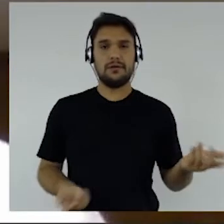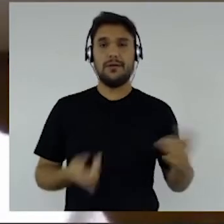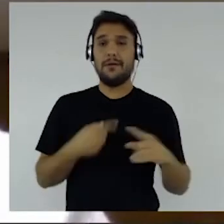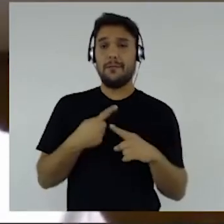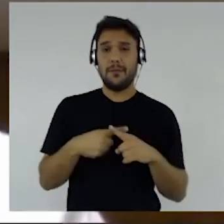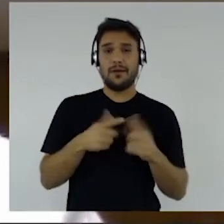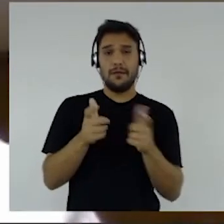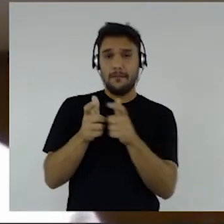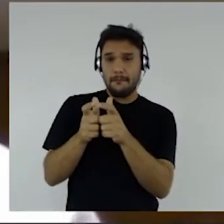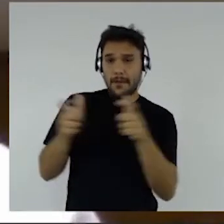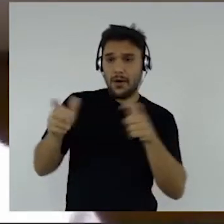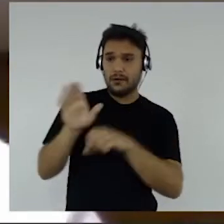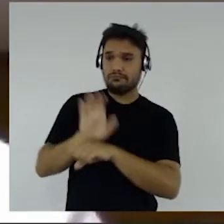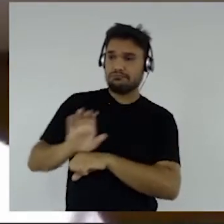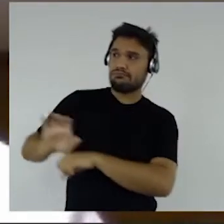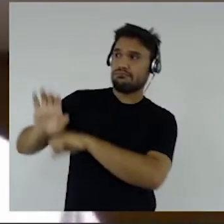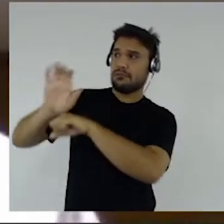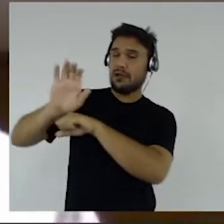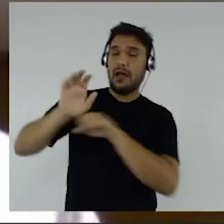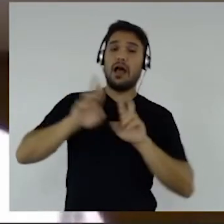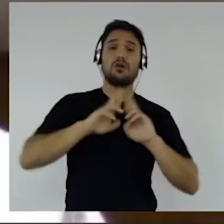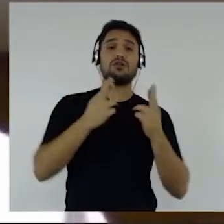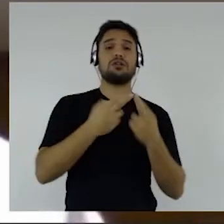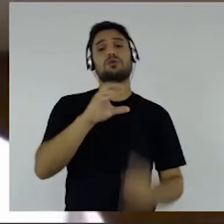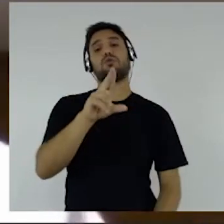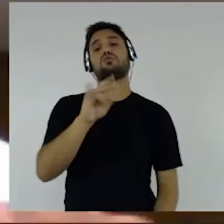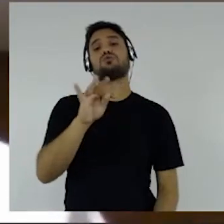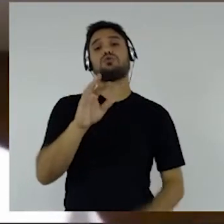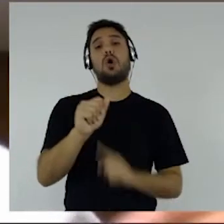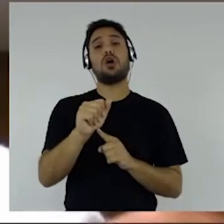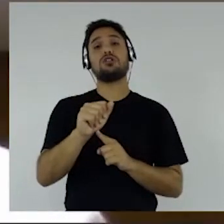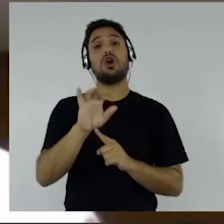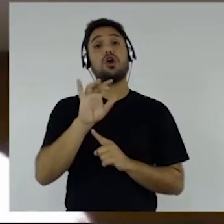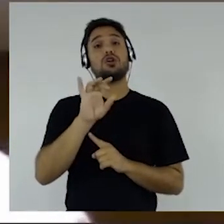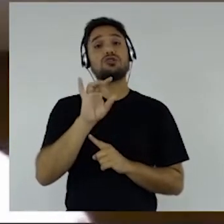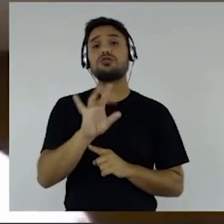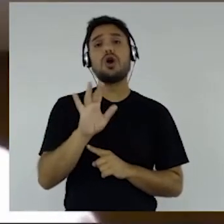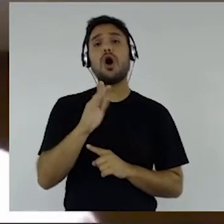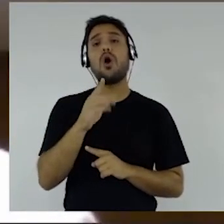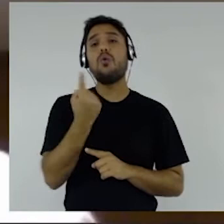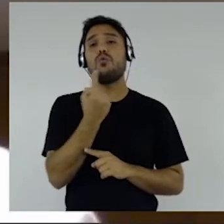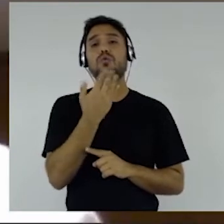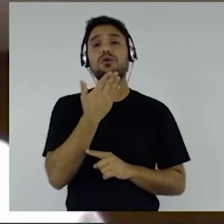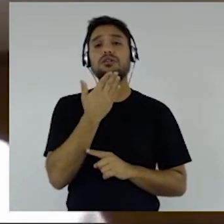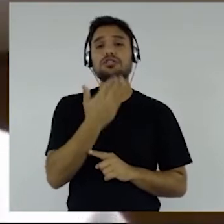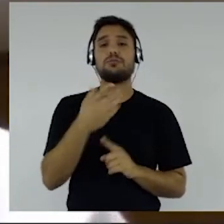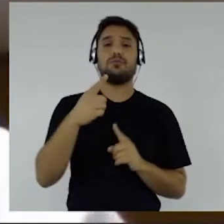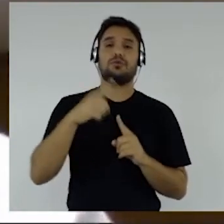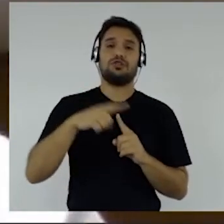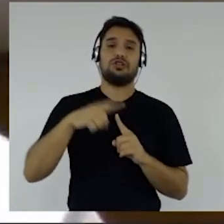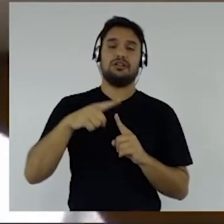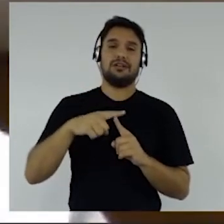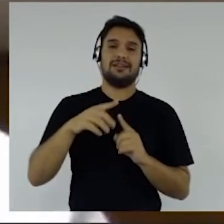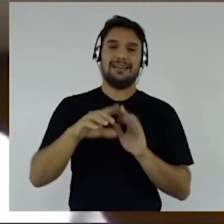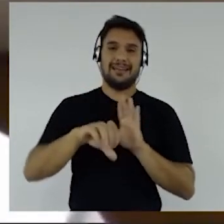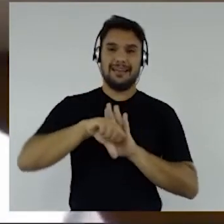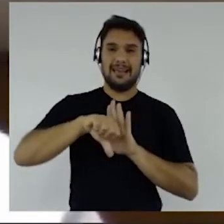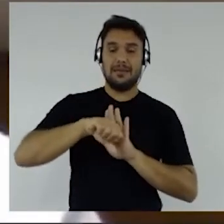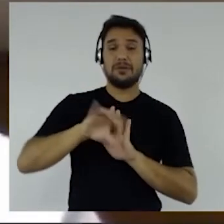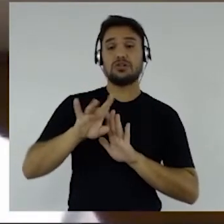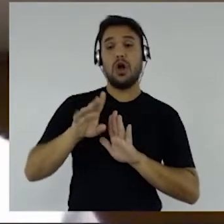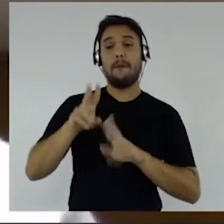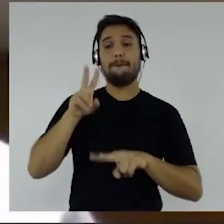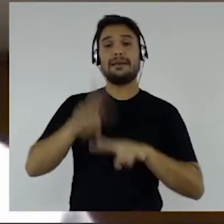na maioria dos estados, a audiência de custódia ficava restrita a qual espécie de prisão? A prisão em flagrante. É dentro